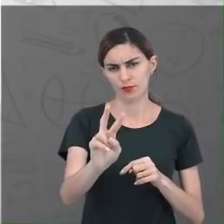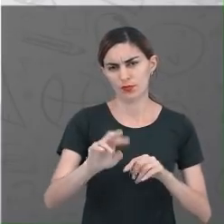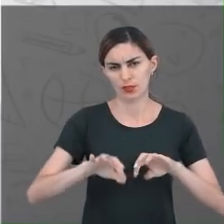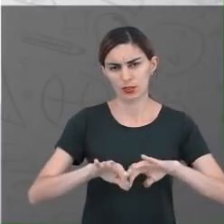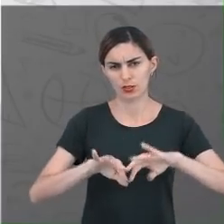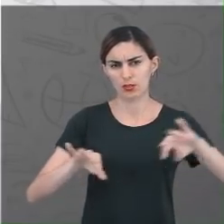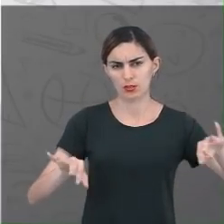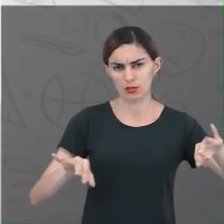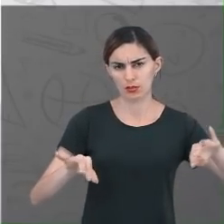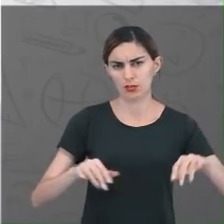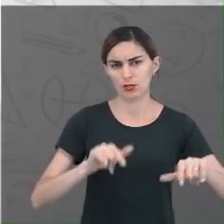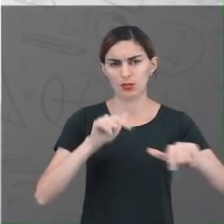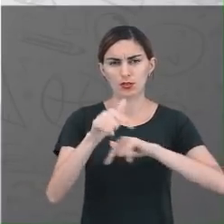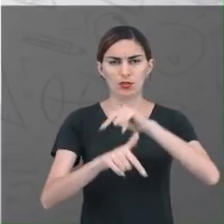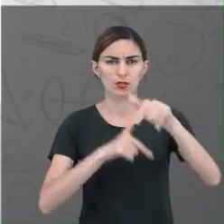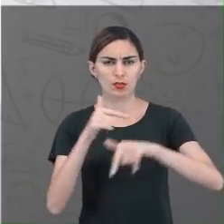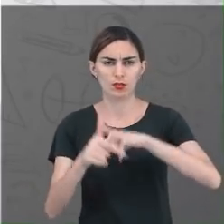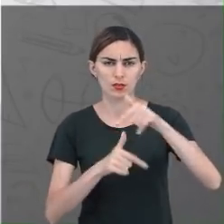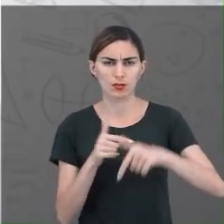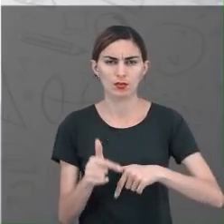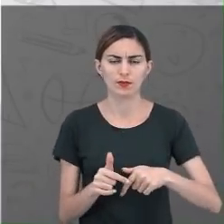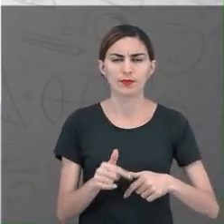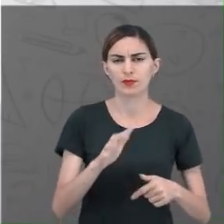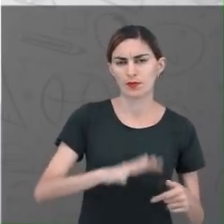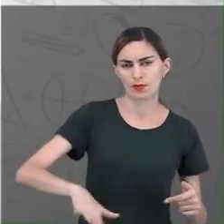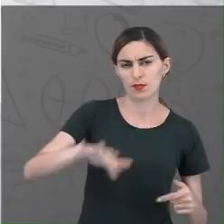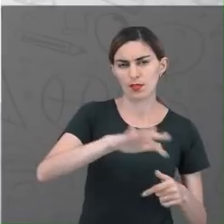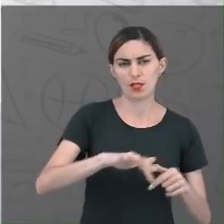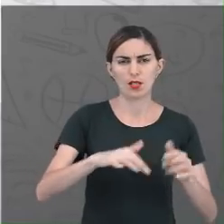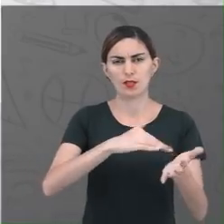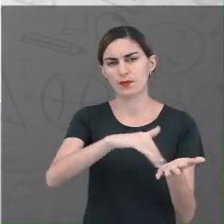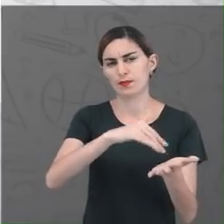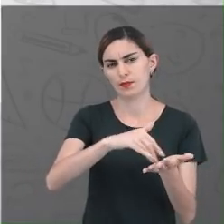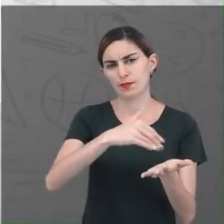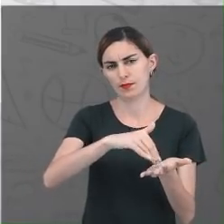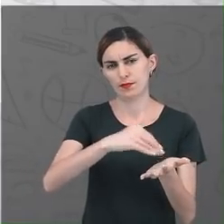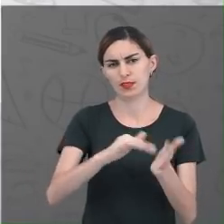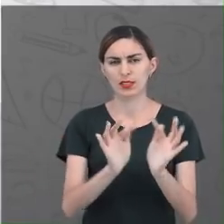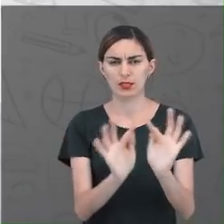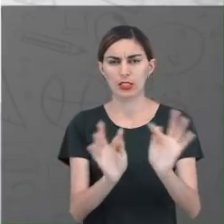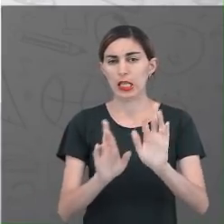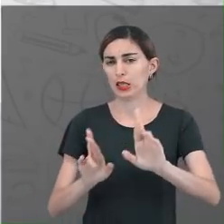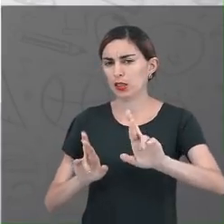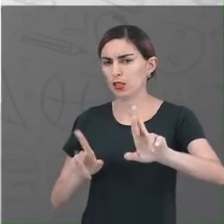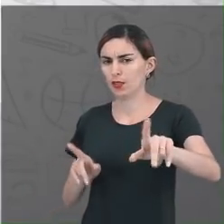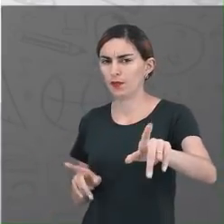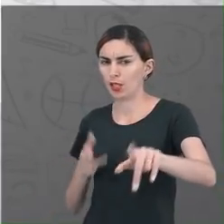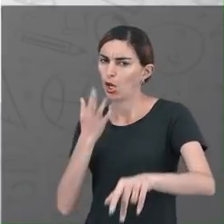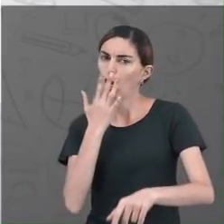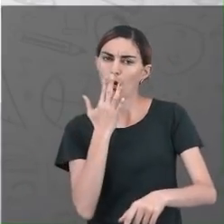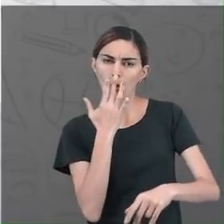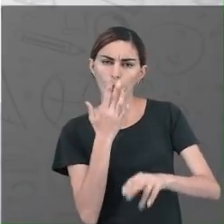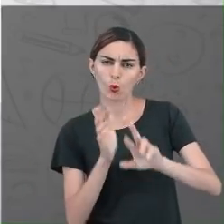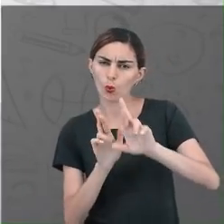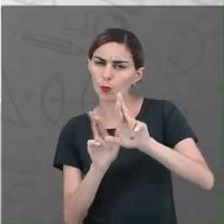dormir e aqui para a área que ficou de escritório, que é levemente diferente em termos de cores